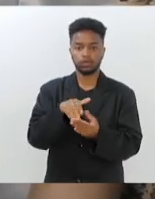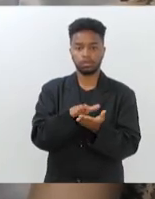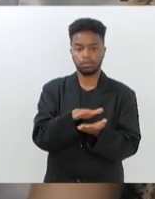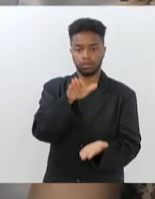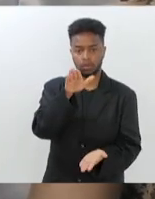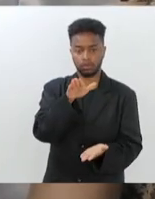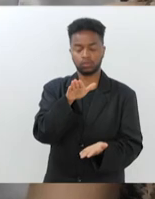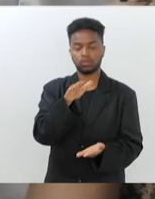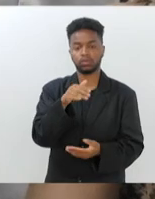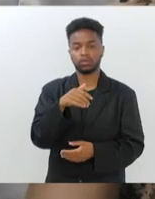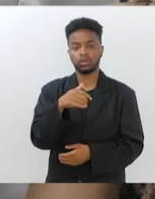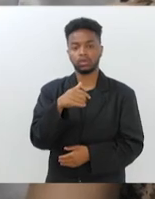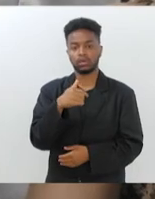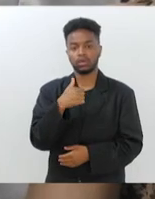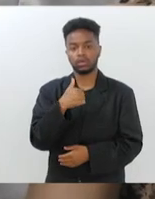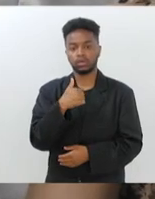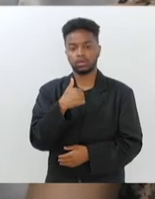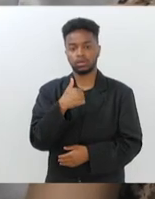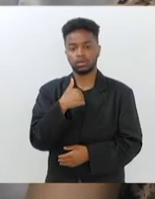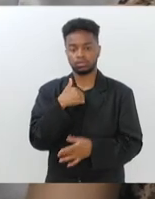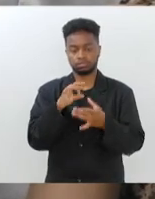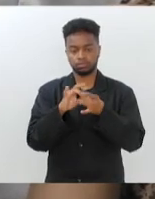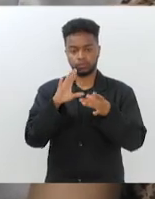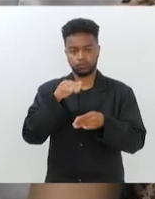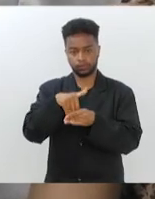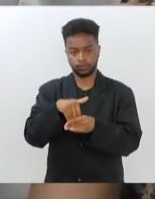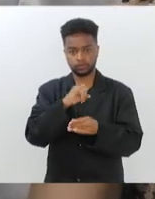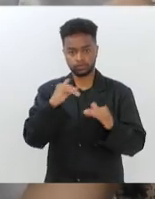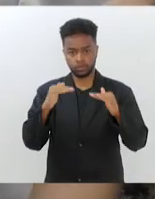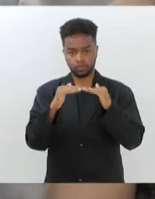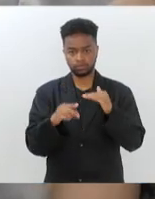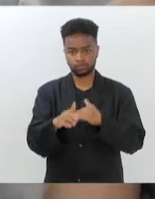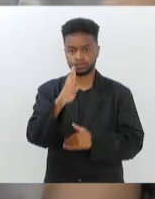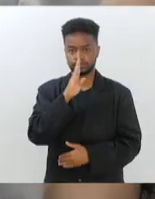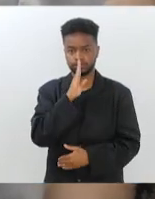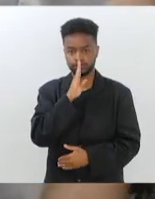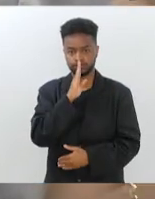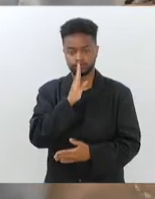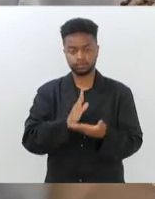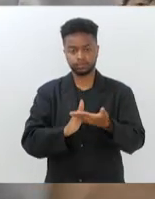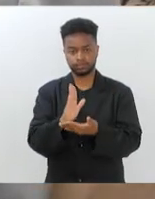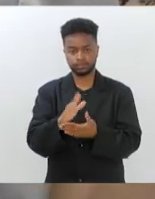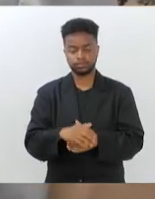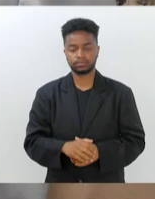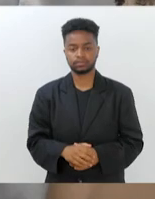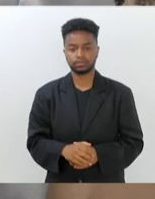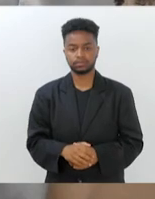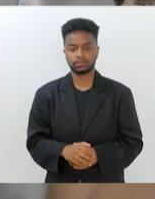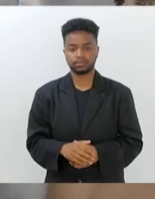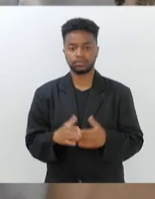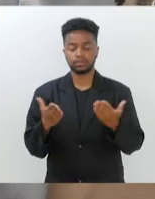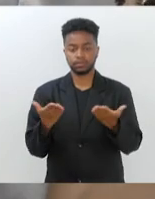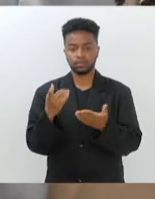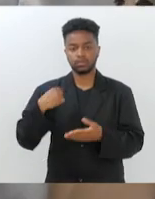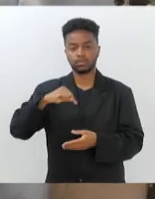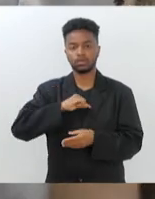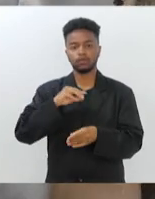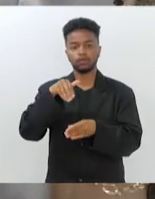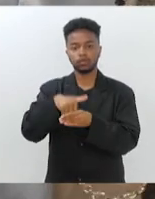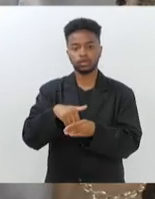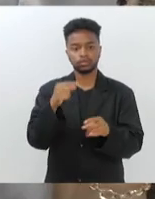em bloco em votação os que aprovam permaneçam Como estão aprovado Então os